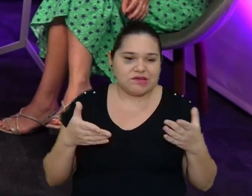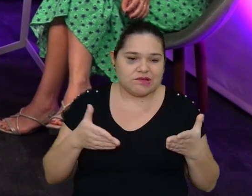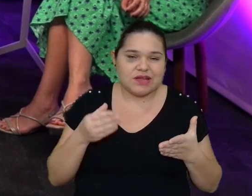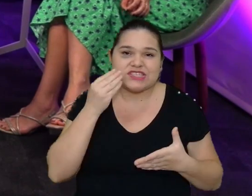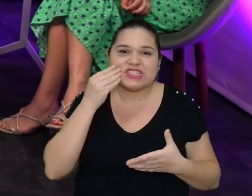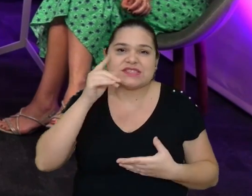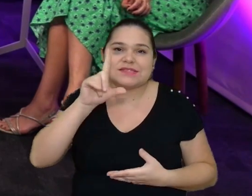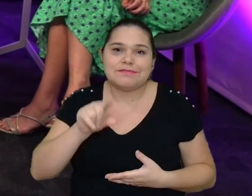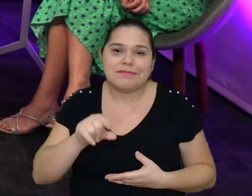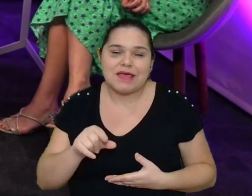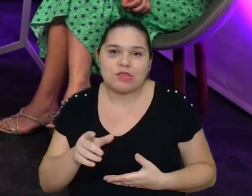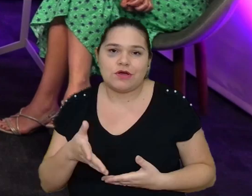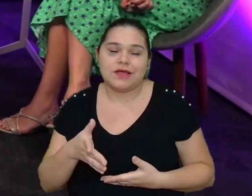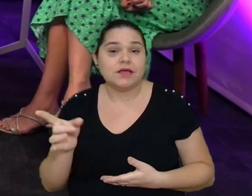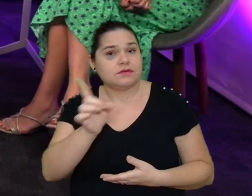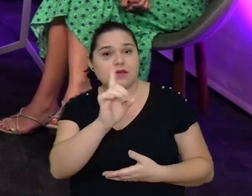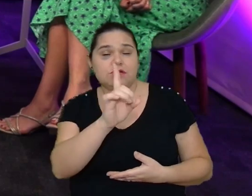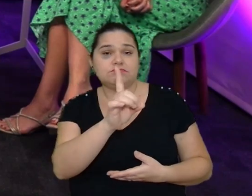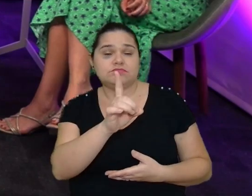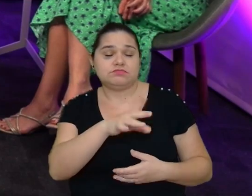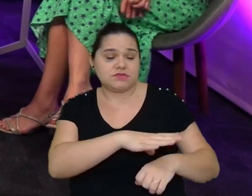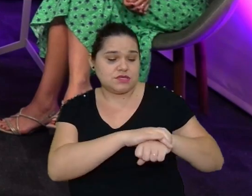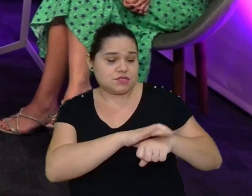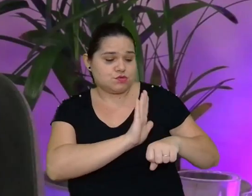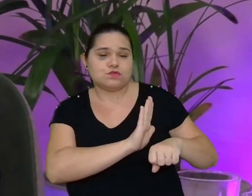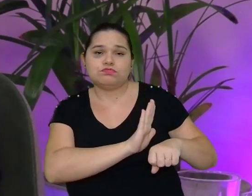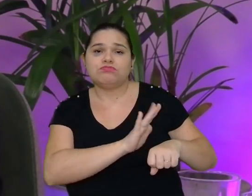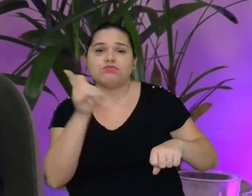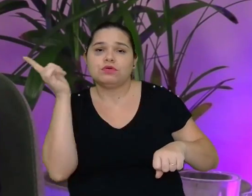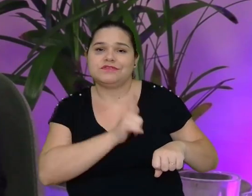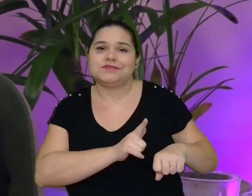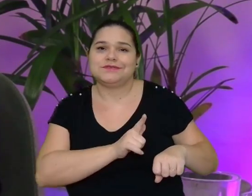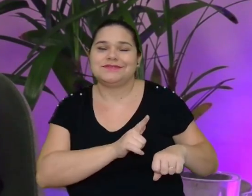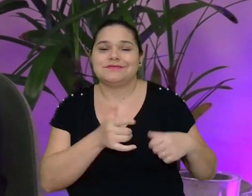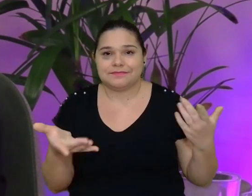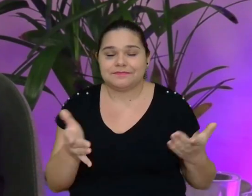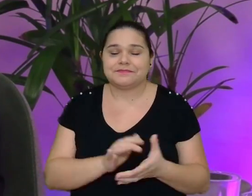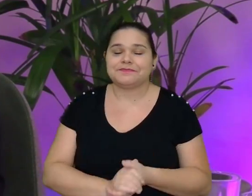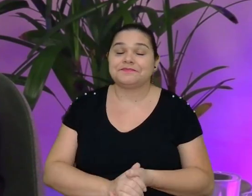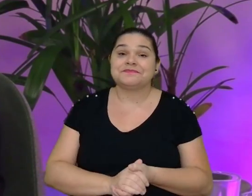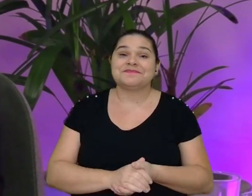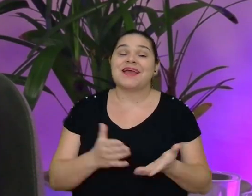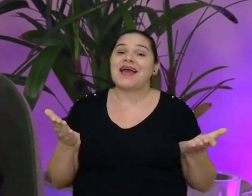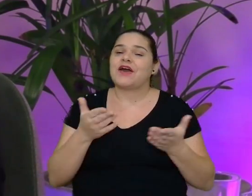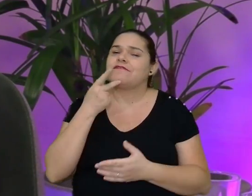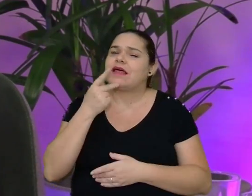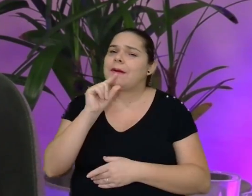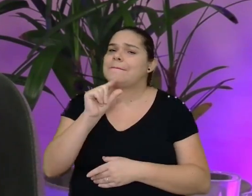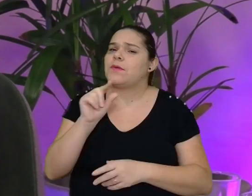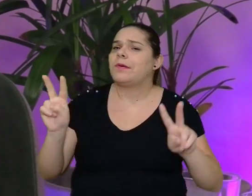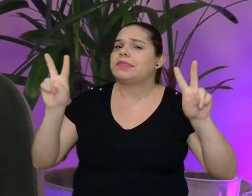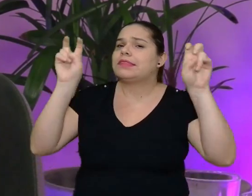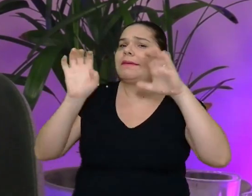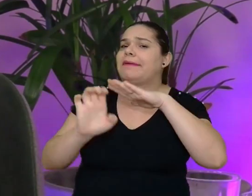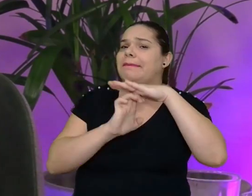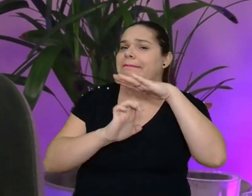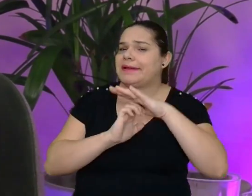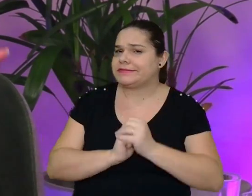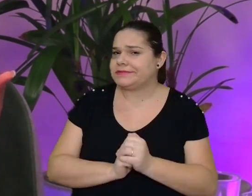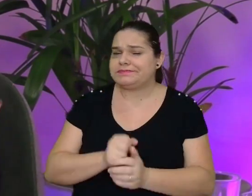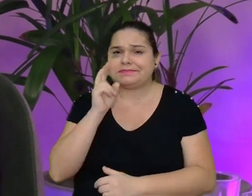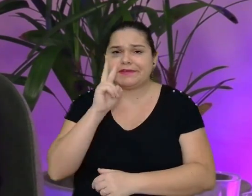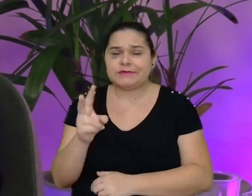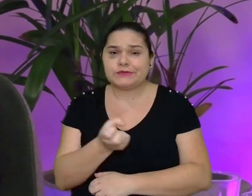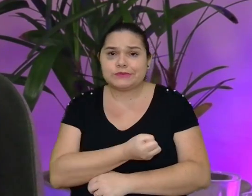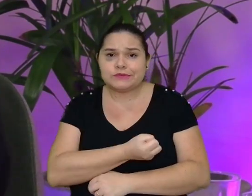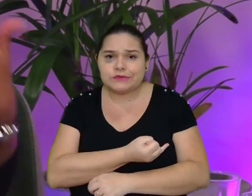Sim. É isso, é um seguro. Muito bom. Gente, agora eu quero falar ainda um pouco sobre as empresas, né? A gente tem visto um número crescente,